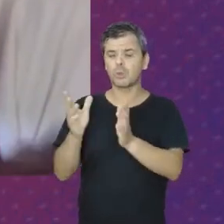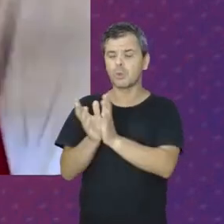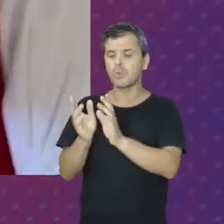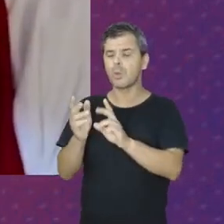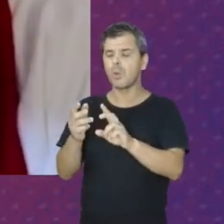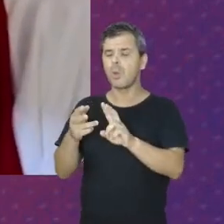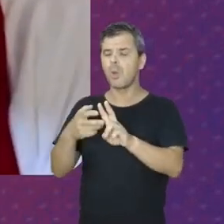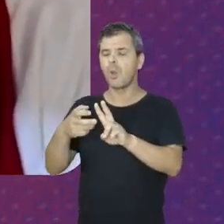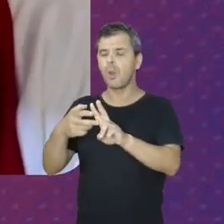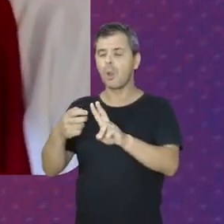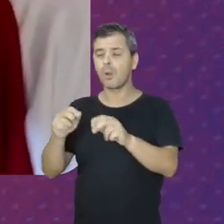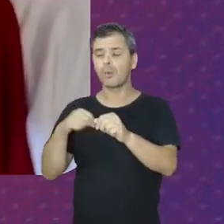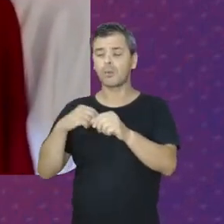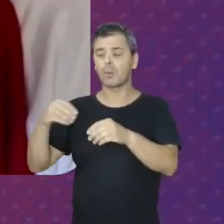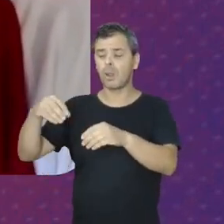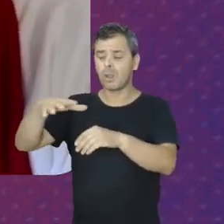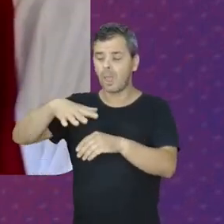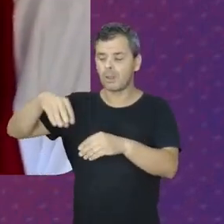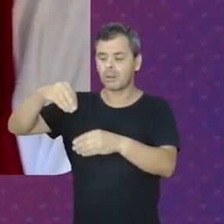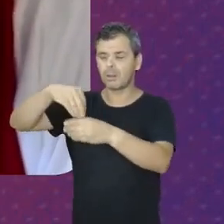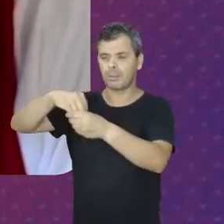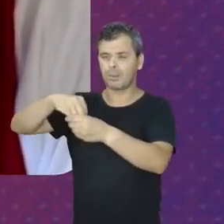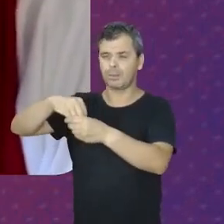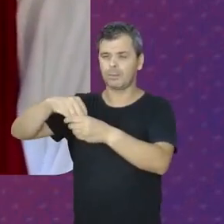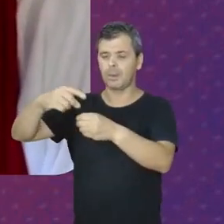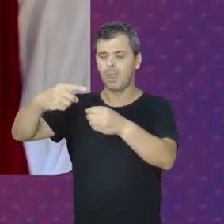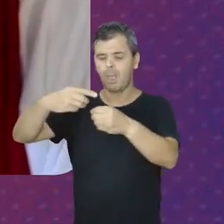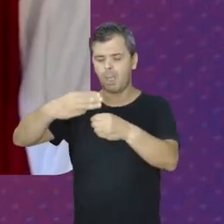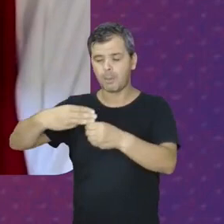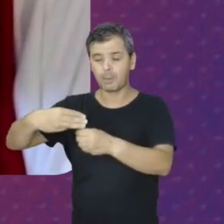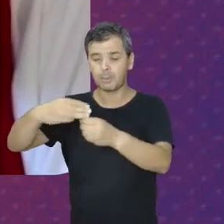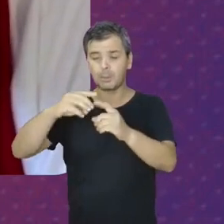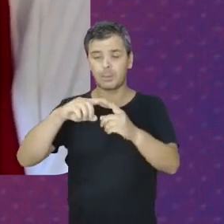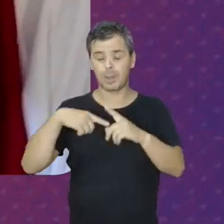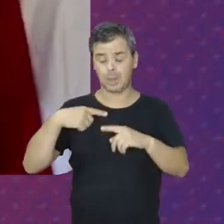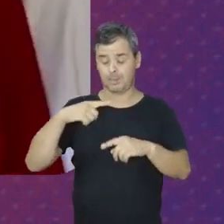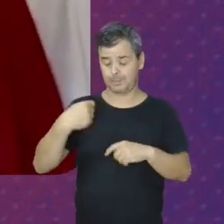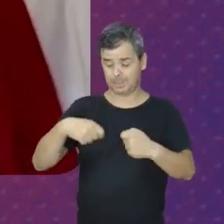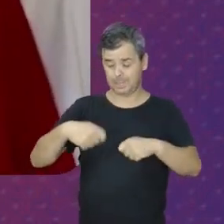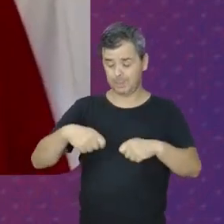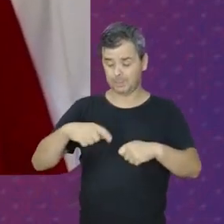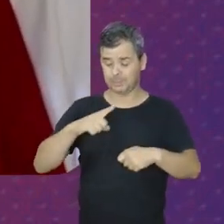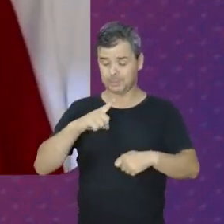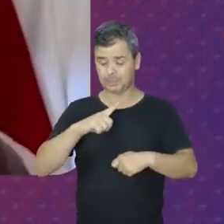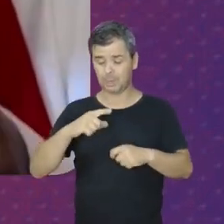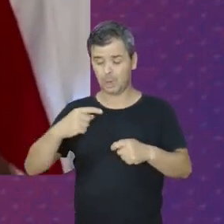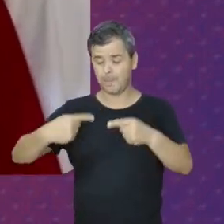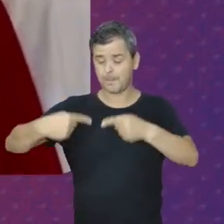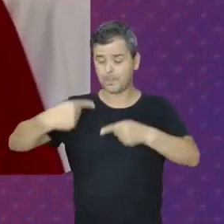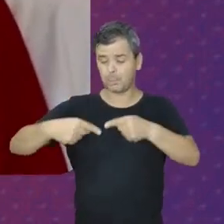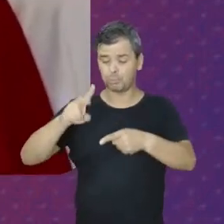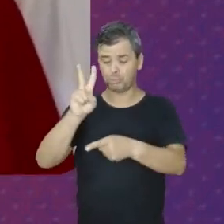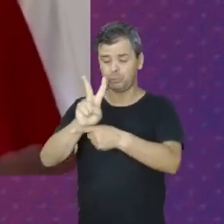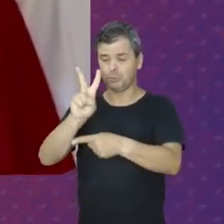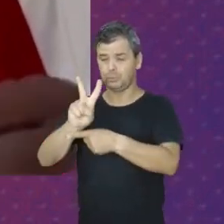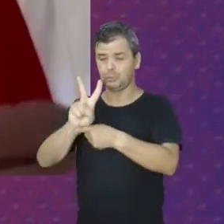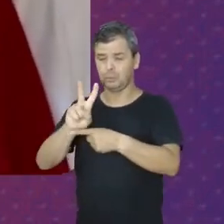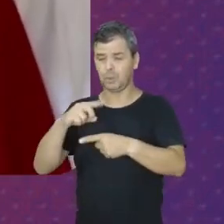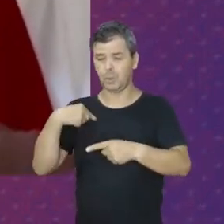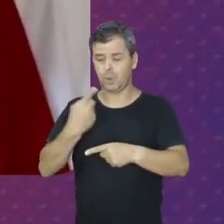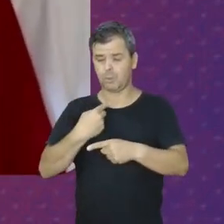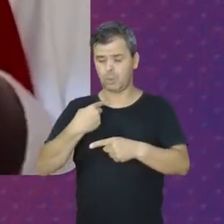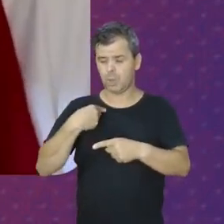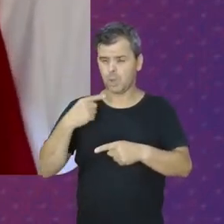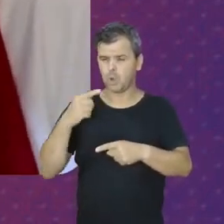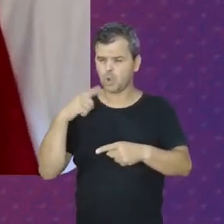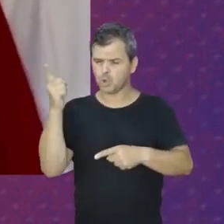quilombola no interior do nosso país. É necessário que nós tenhamos uma política pública que defenda e que dê